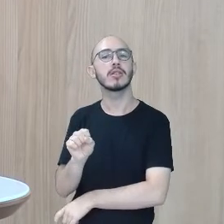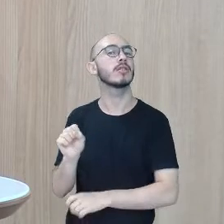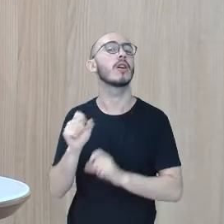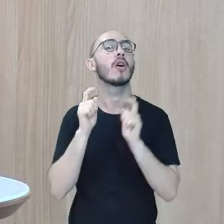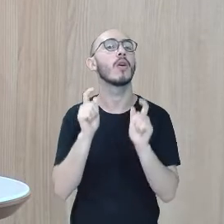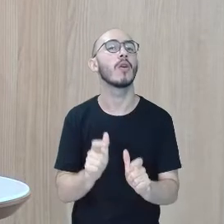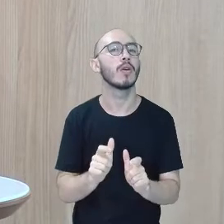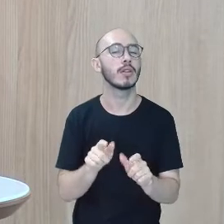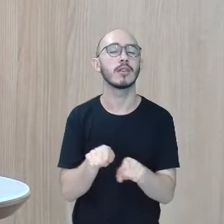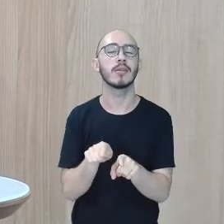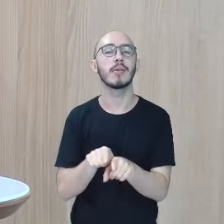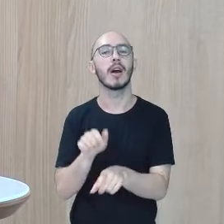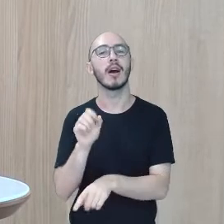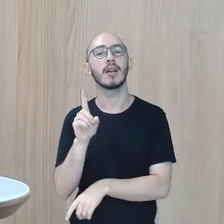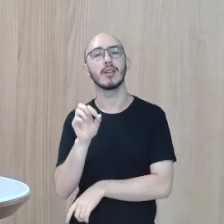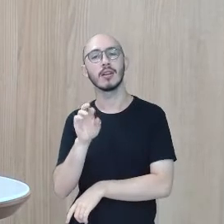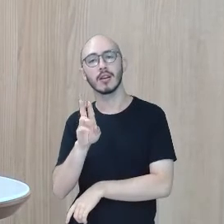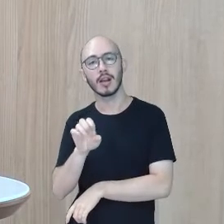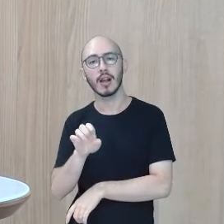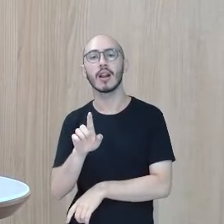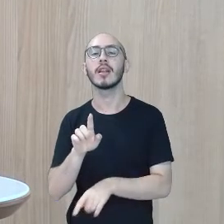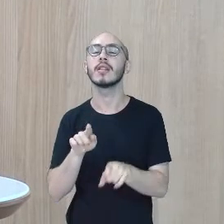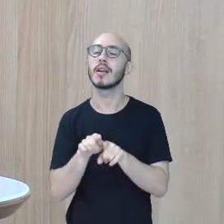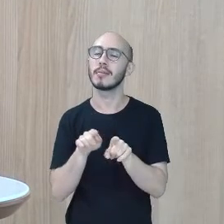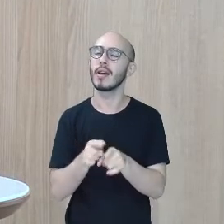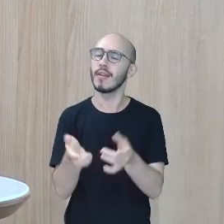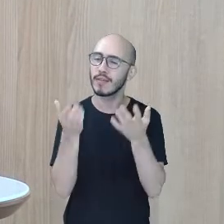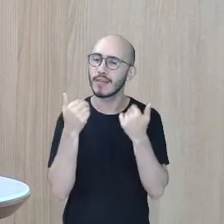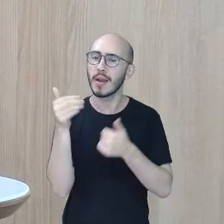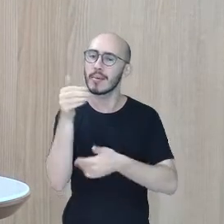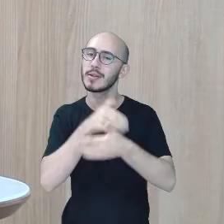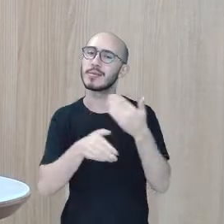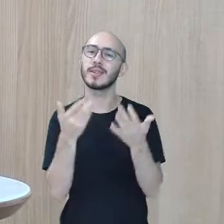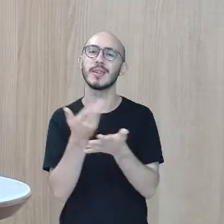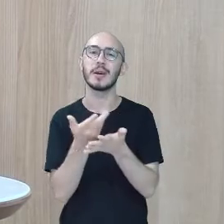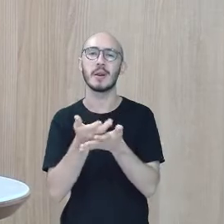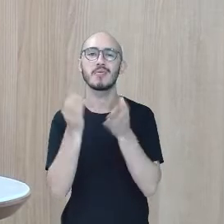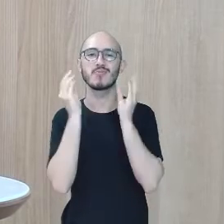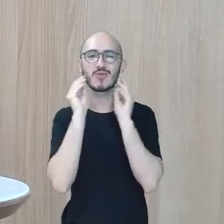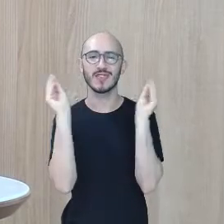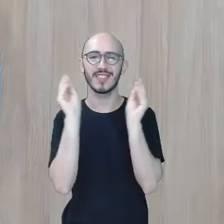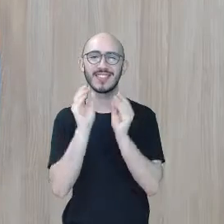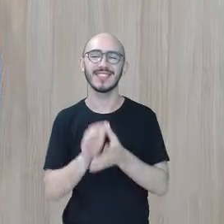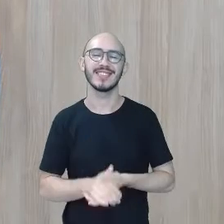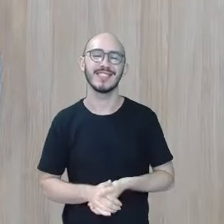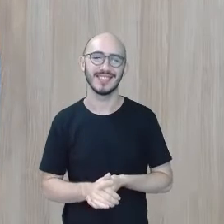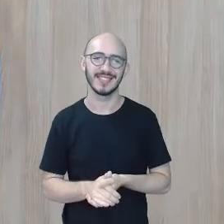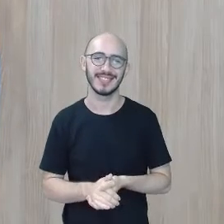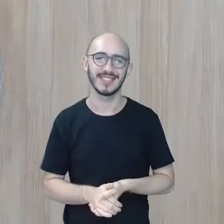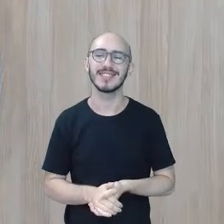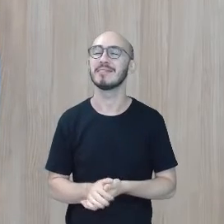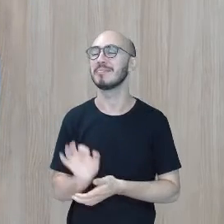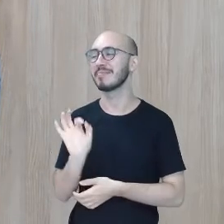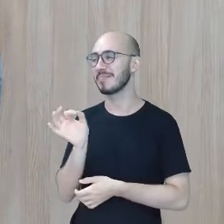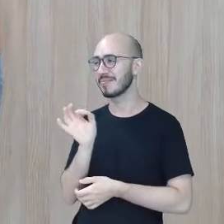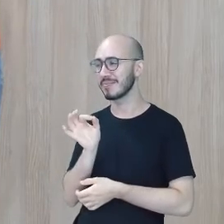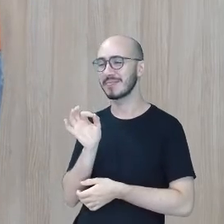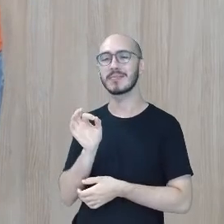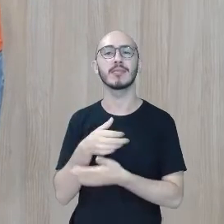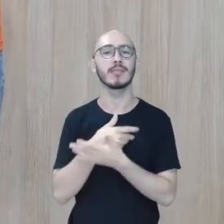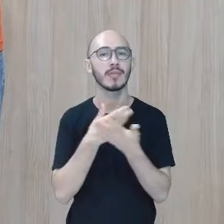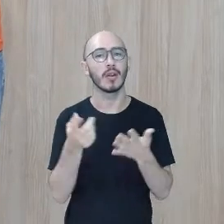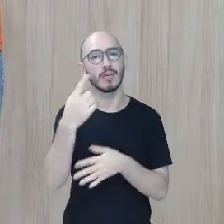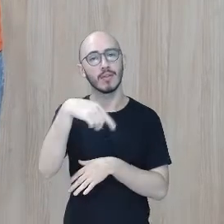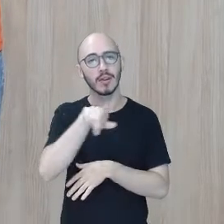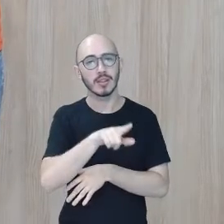pessoal? Andriele, vem-te embora, povo lindo. Beijo. Então é isso, pessoal. Faça